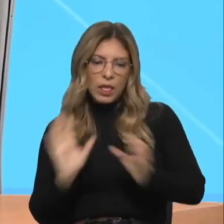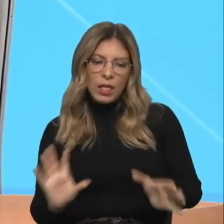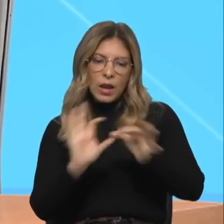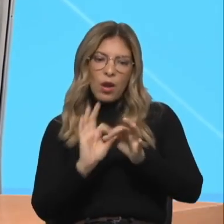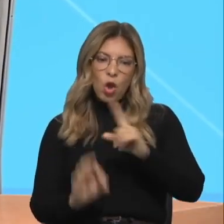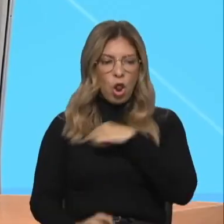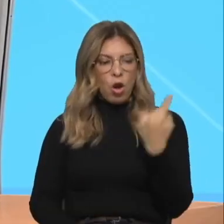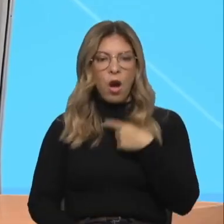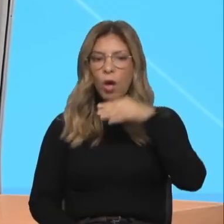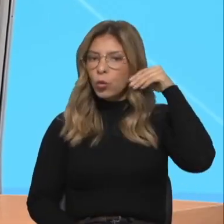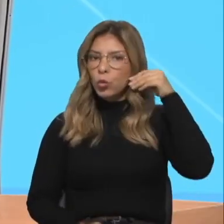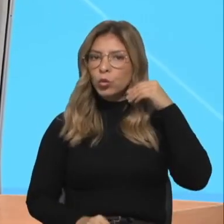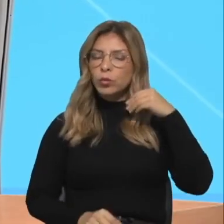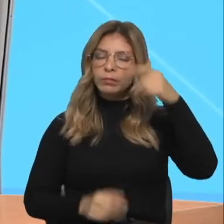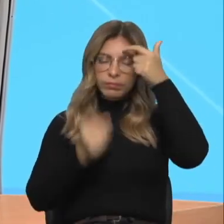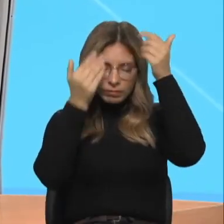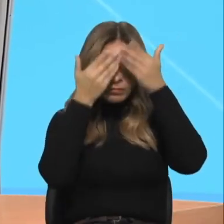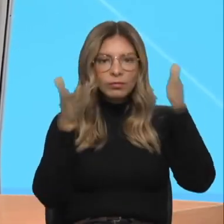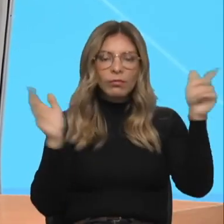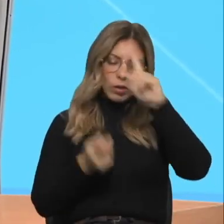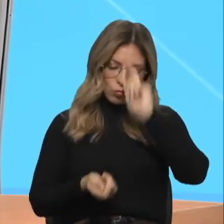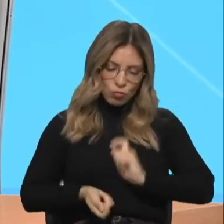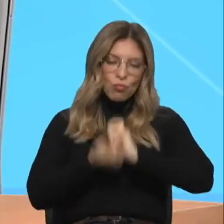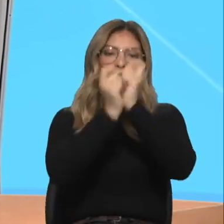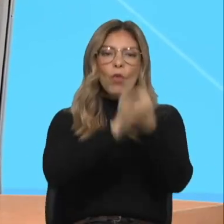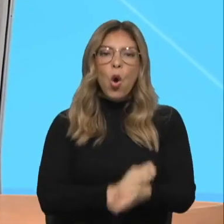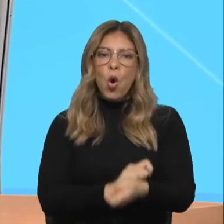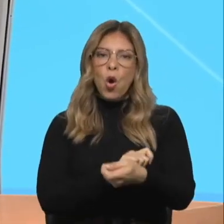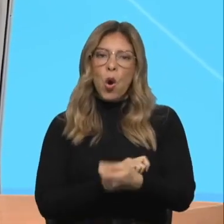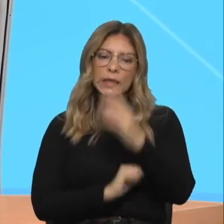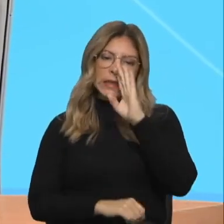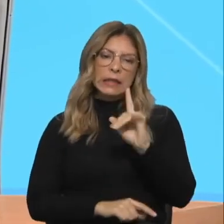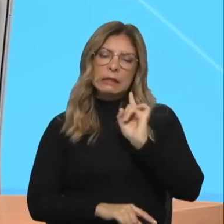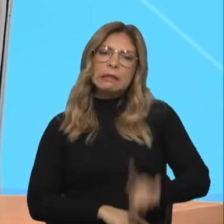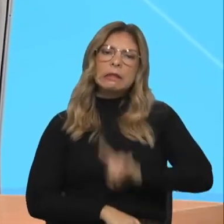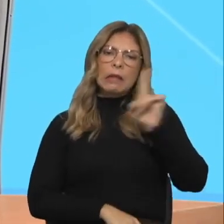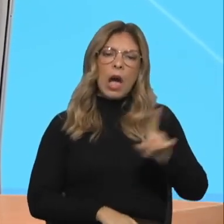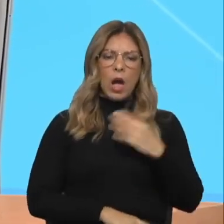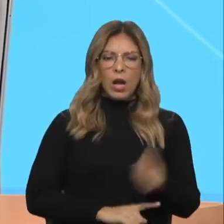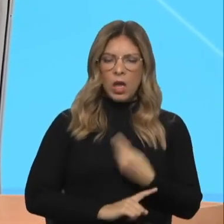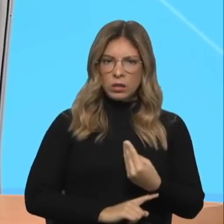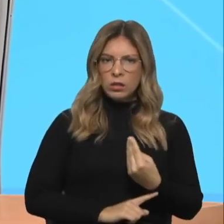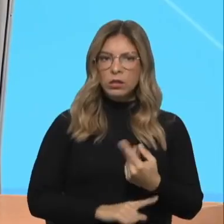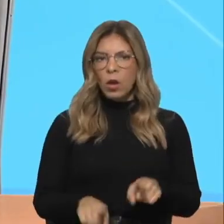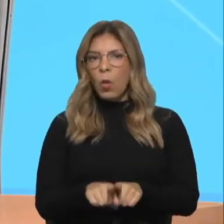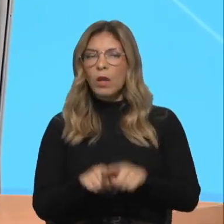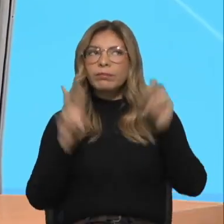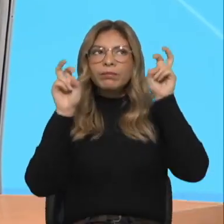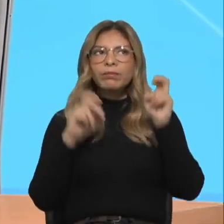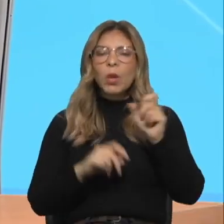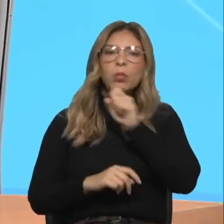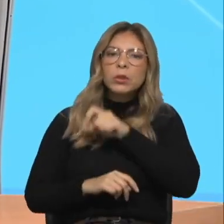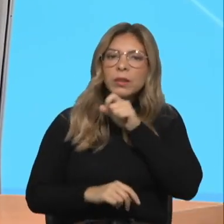de ter disponibilidade, a tal liberdade para imaginar possibilidades novas, para jogar essa